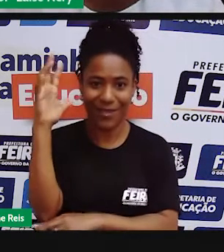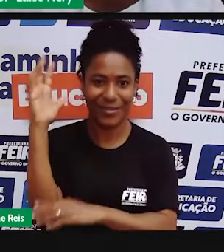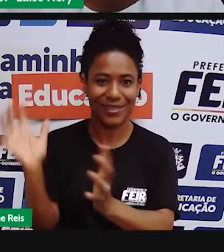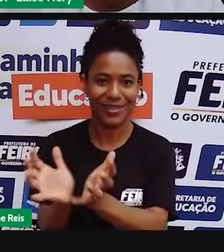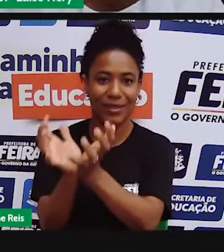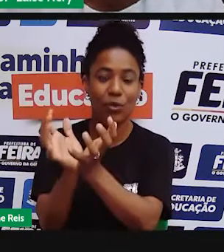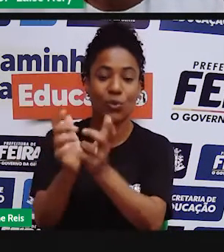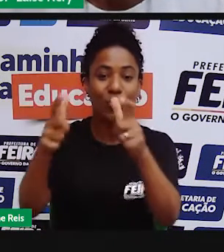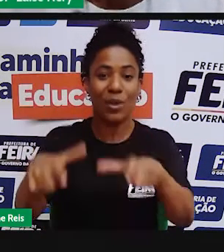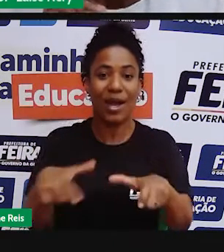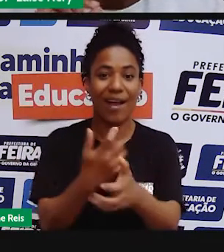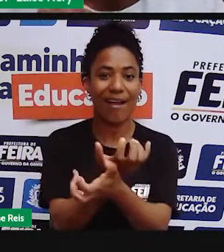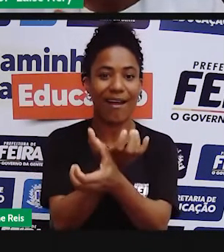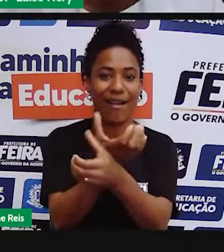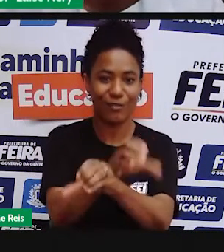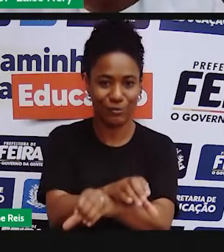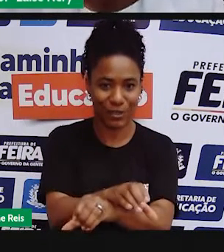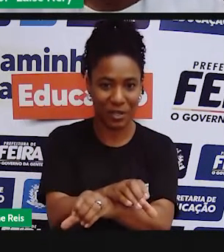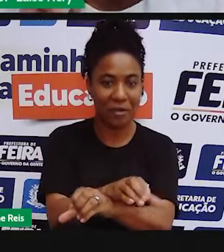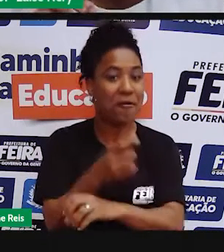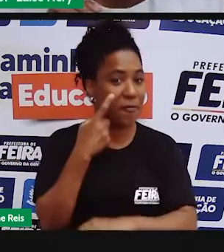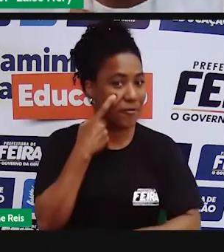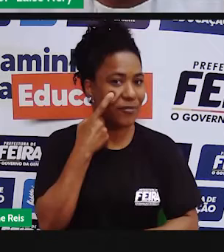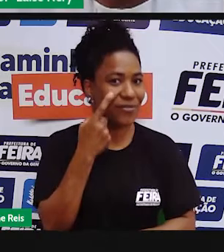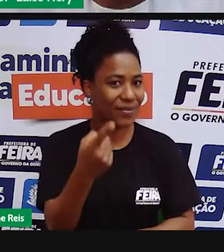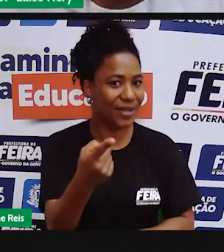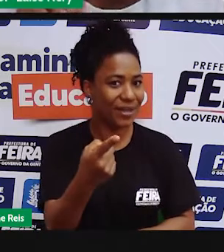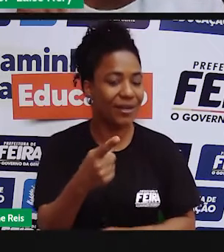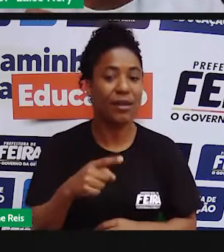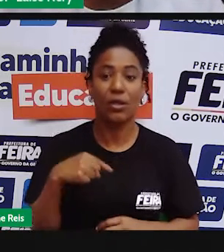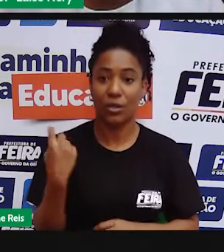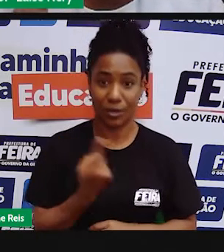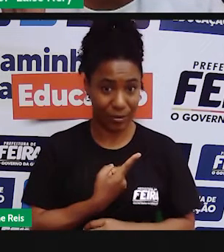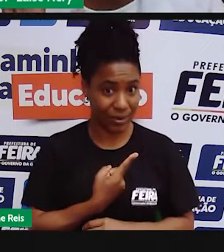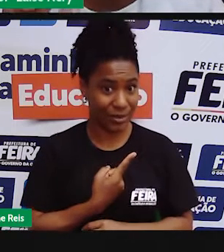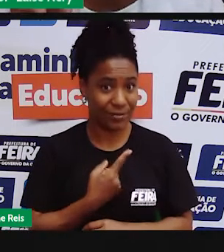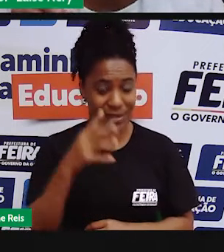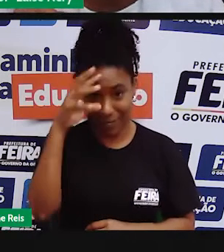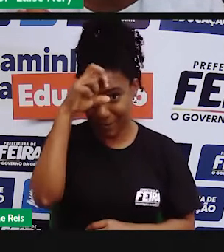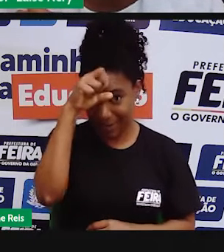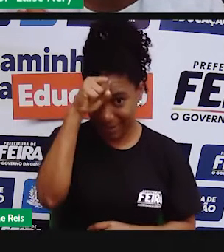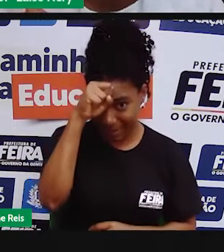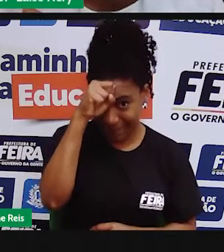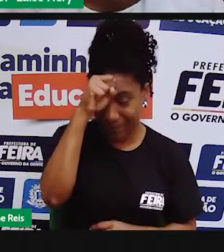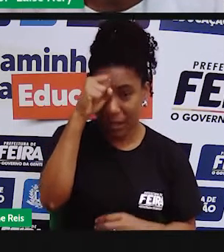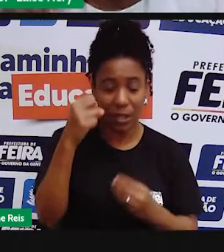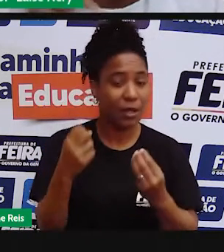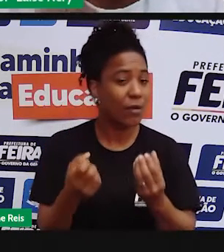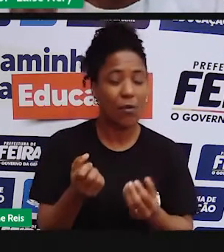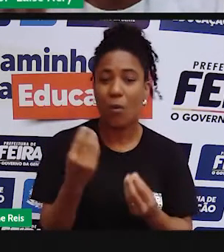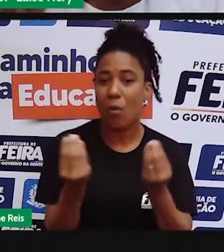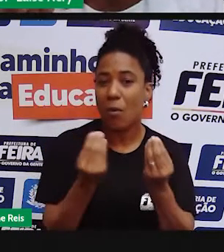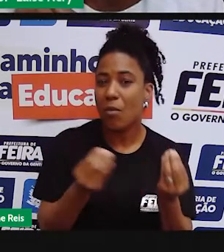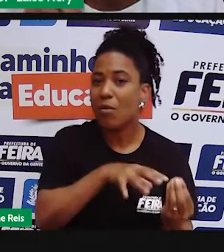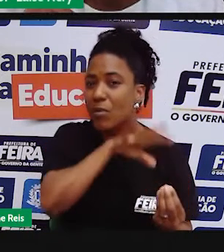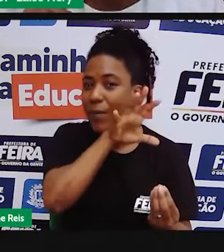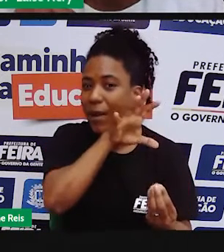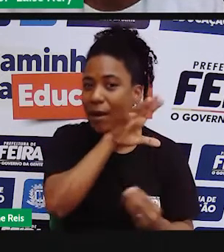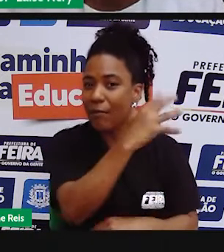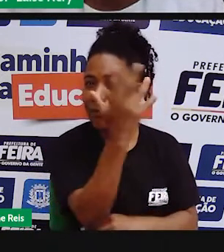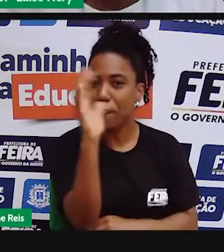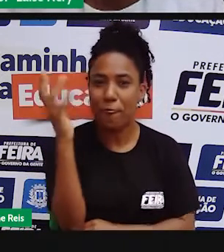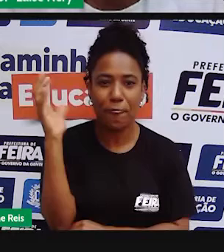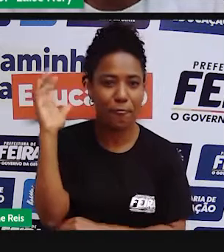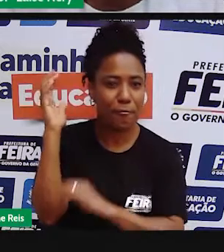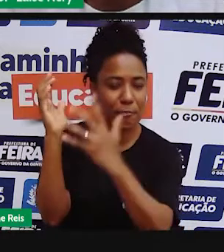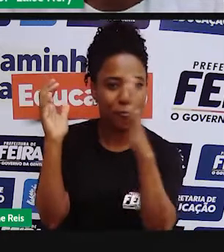Caatinga. Essa reportagem fala sobre a flora e a fauna da Caatinga, que também é característica aqui de